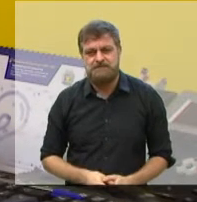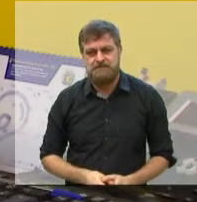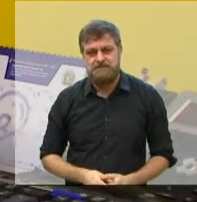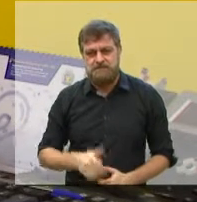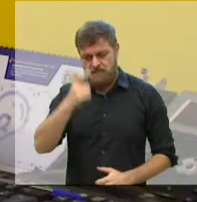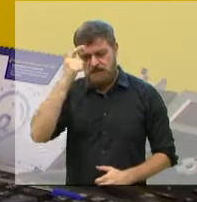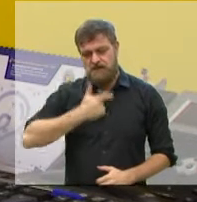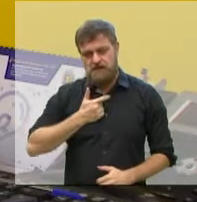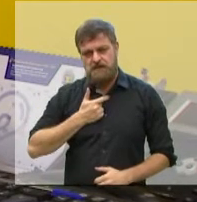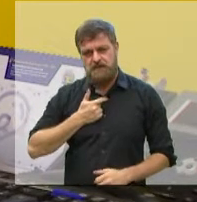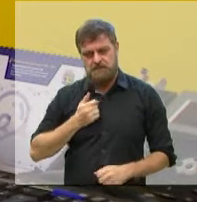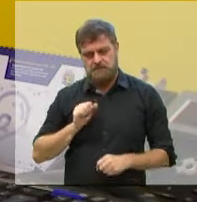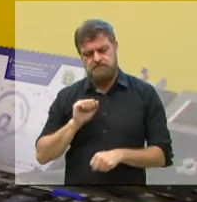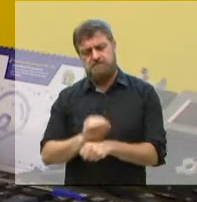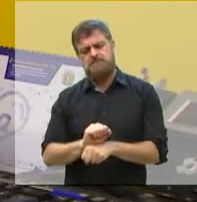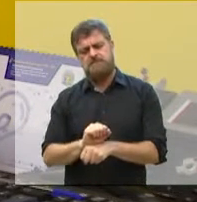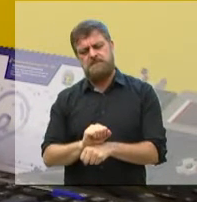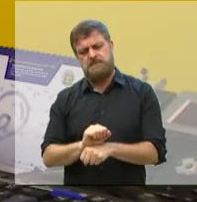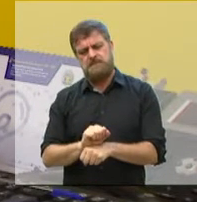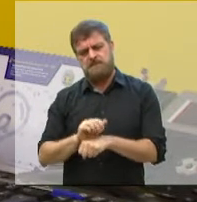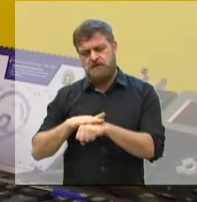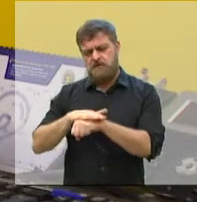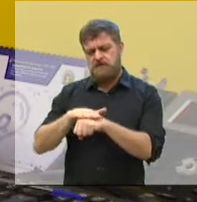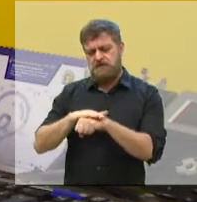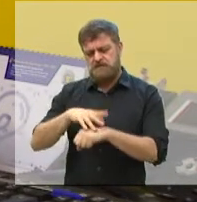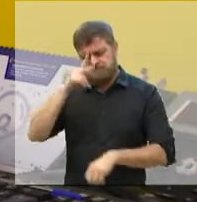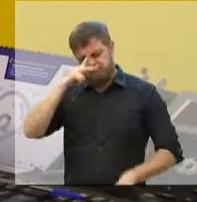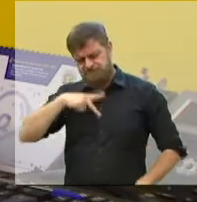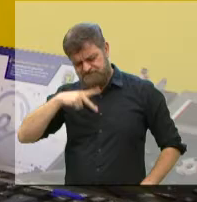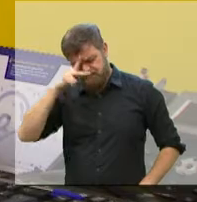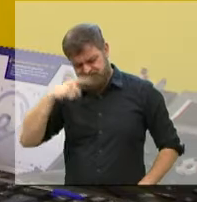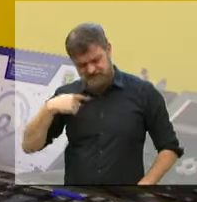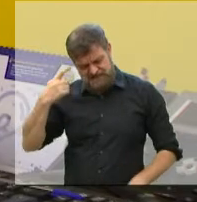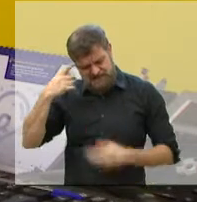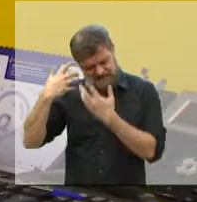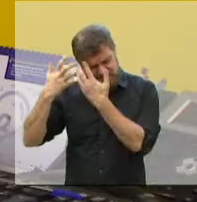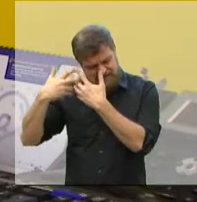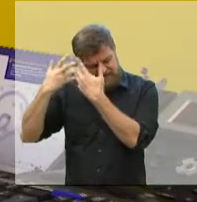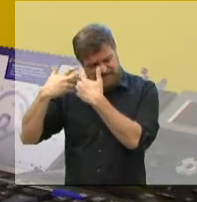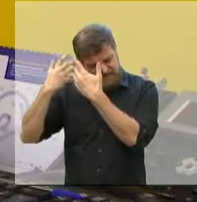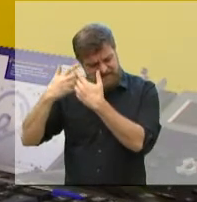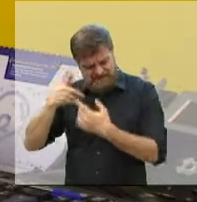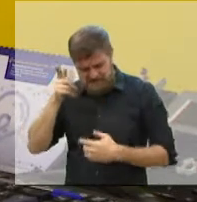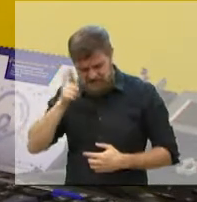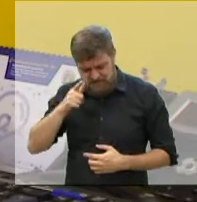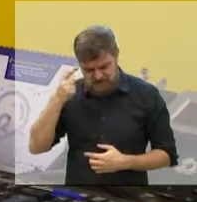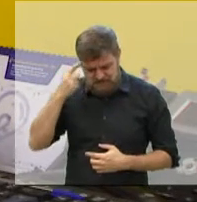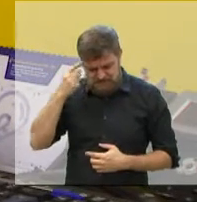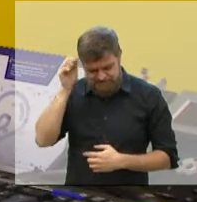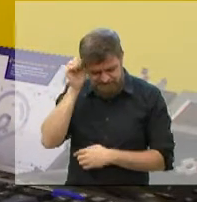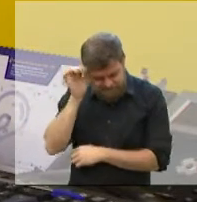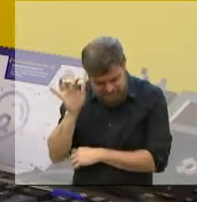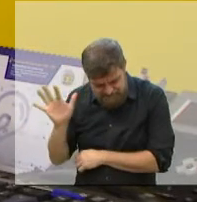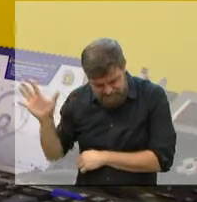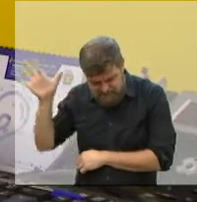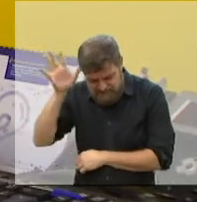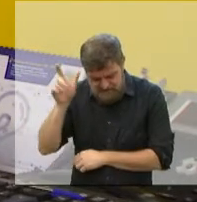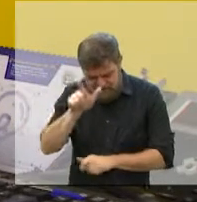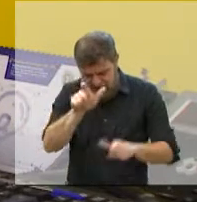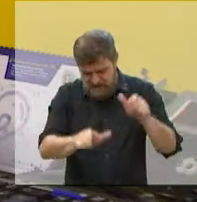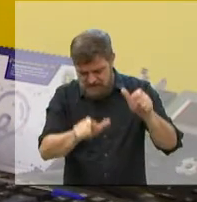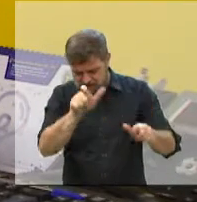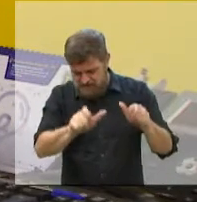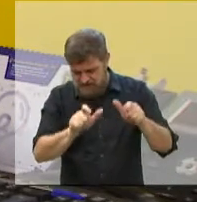tenho feito isso, sabe? Eu paro às vezes, converso comigo mesmo e eu consigo pensar muito nas pessoas